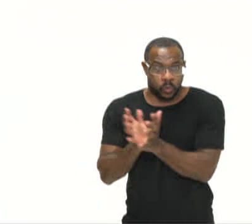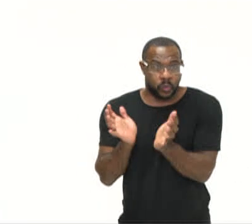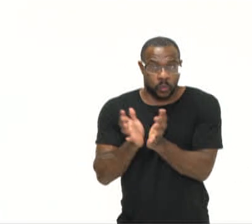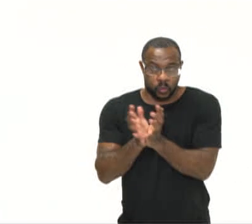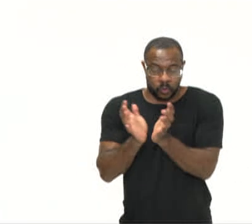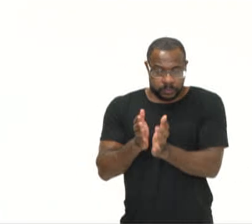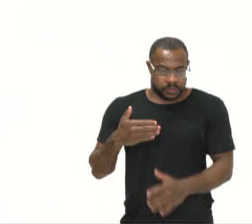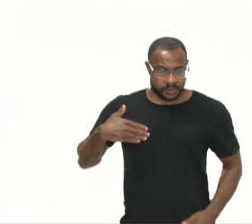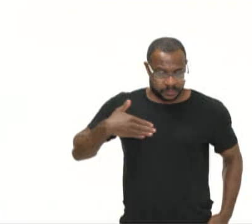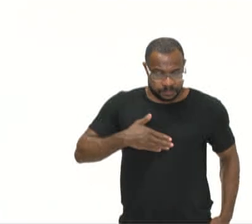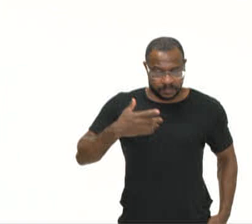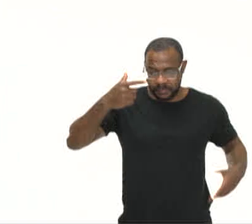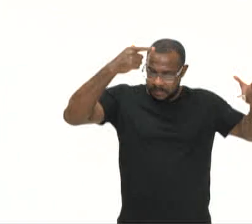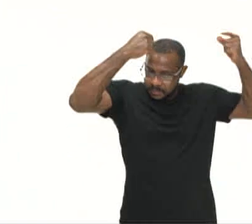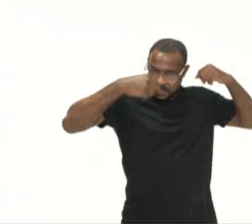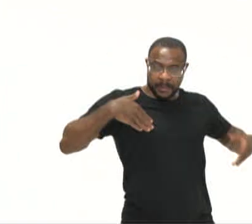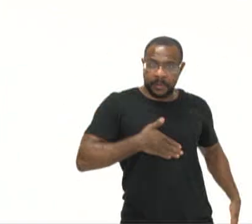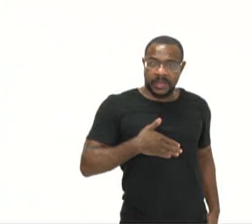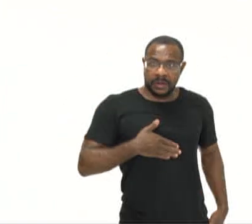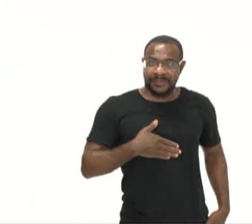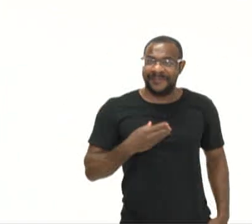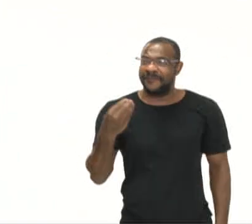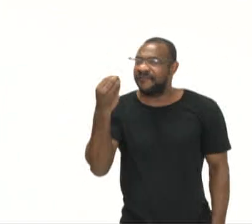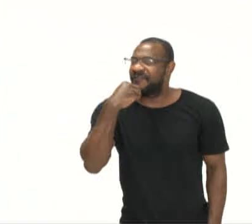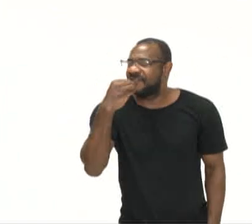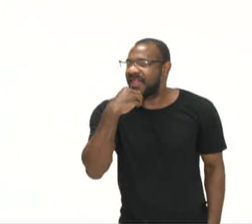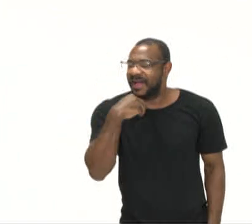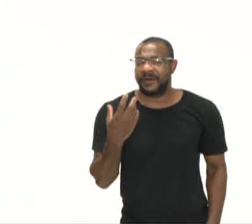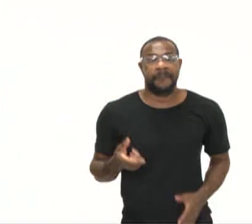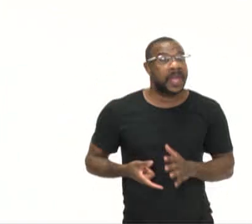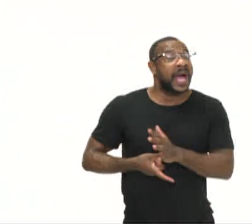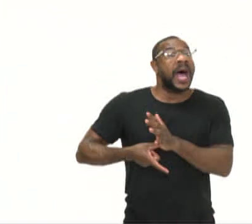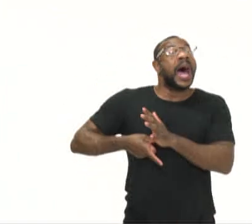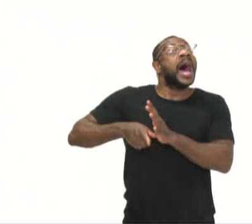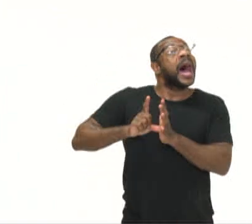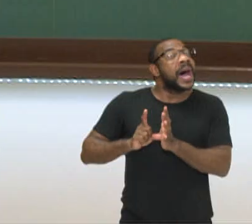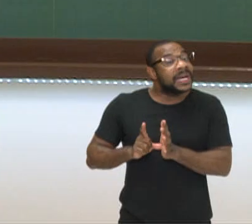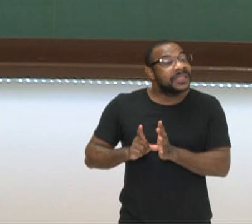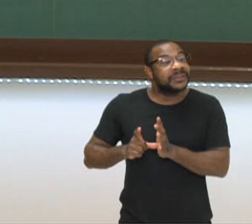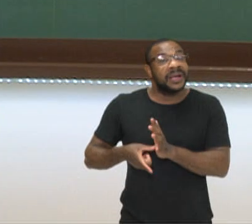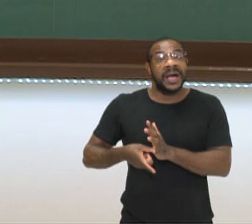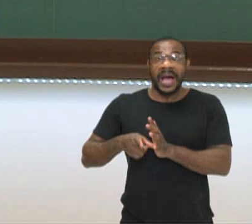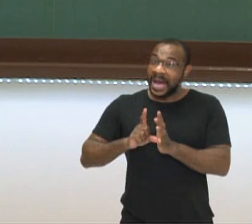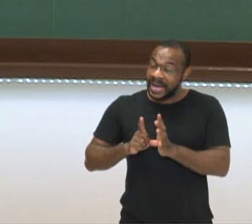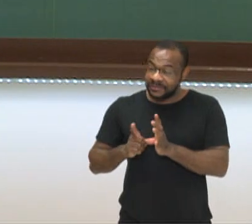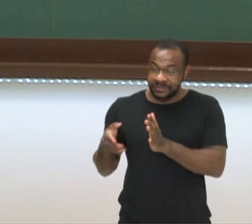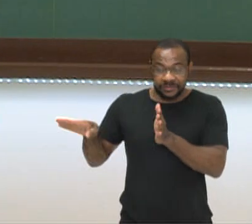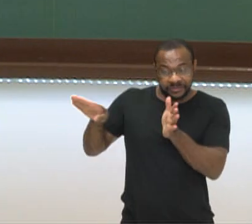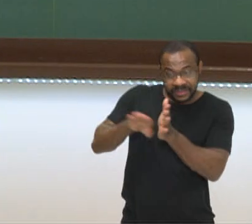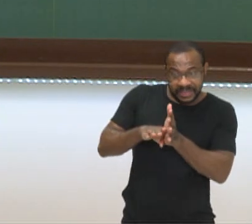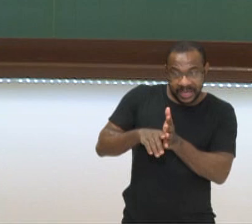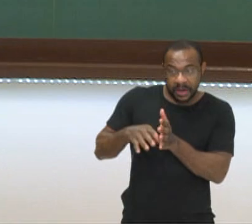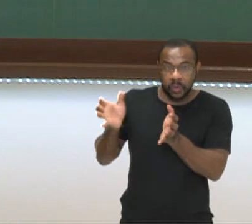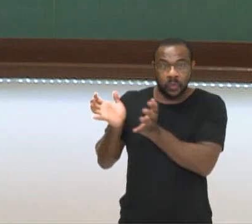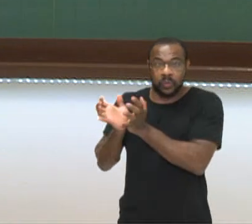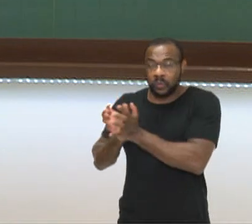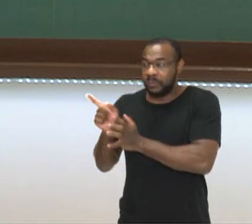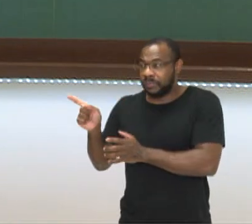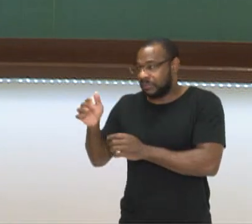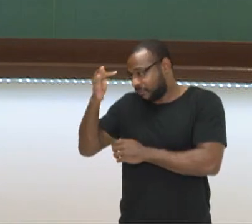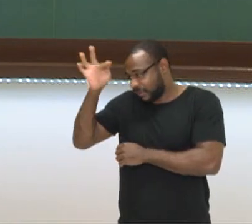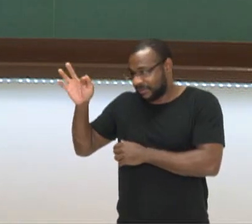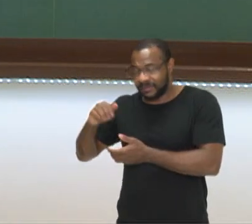antes da chegada dele ali, né, de tomar a coroa dos portuguesa, vai acontecer o